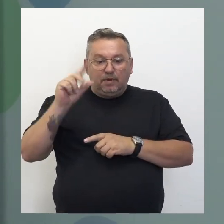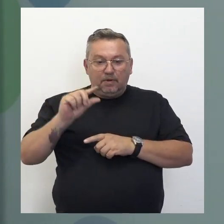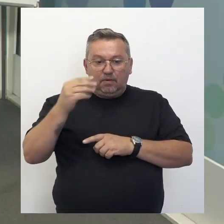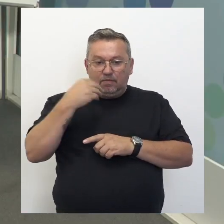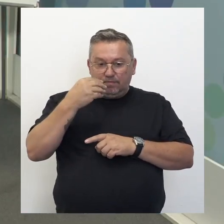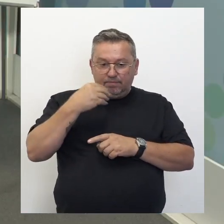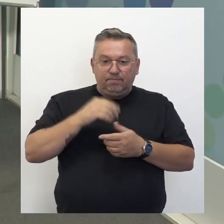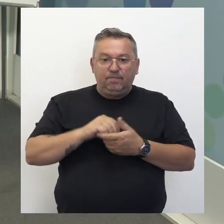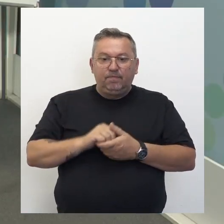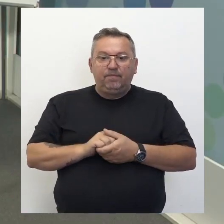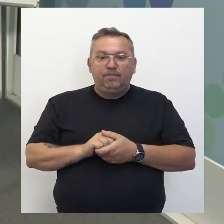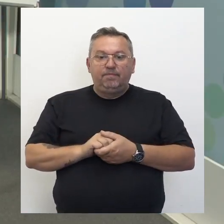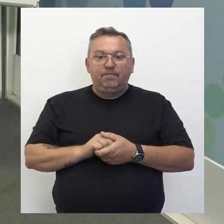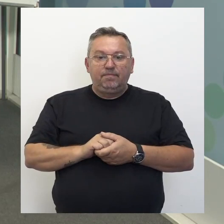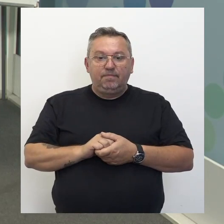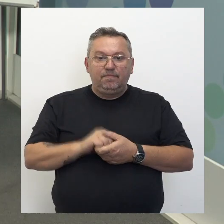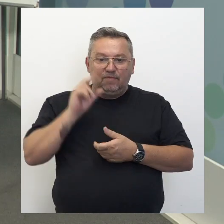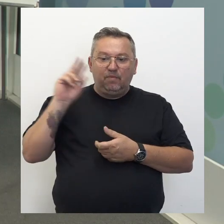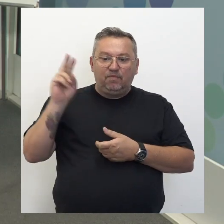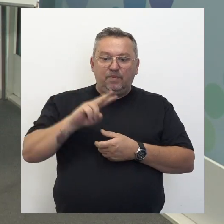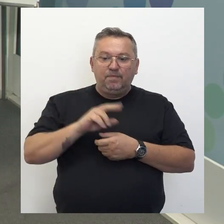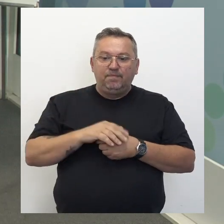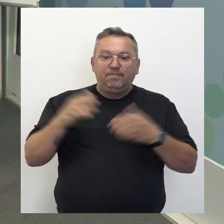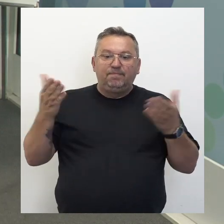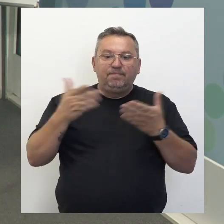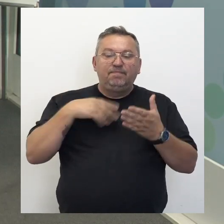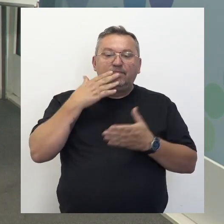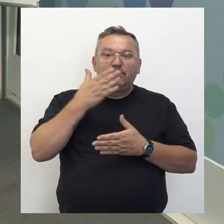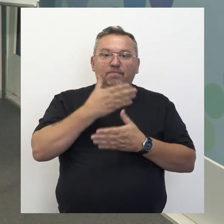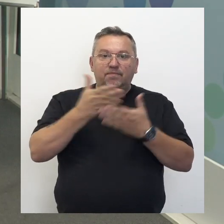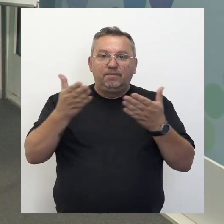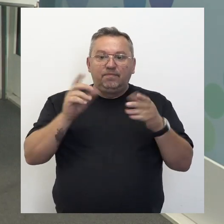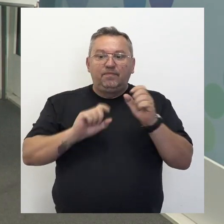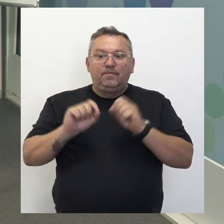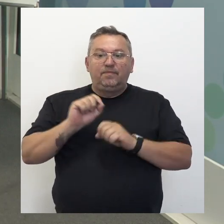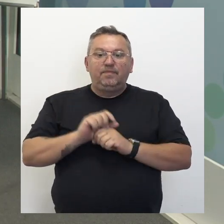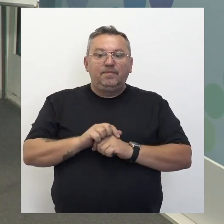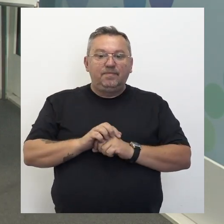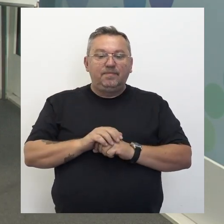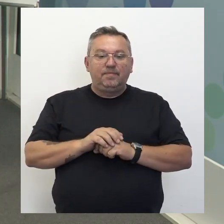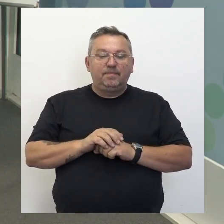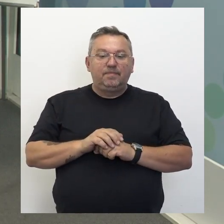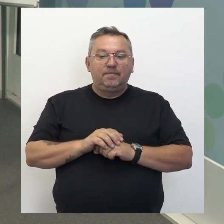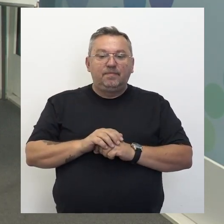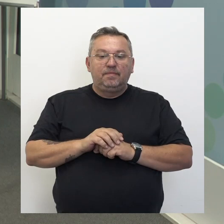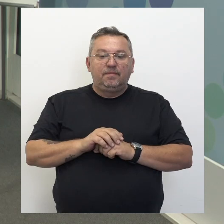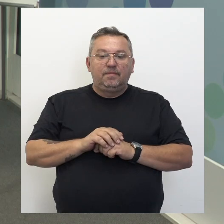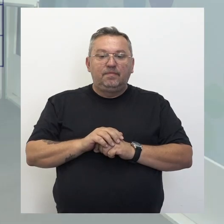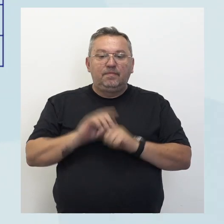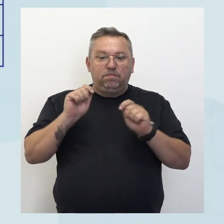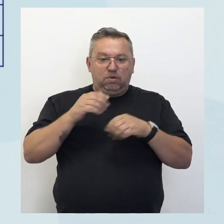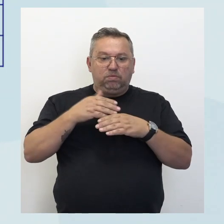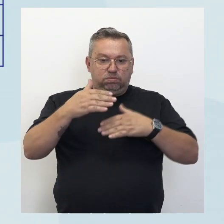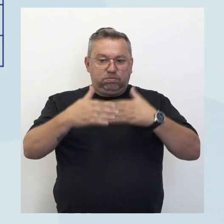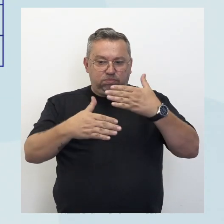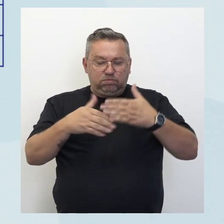é o ácido. Tudo bem? Vamos lá? Agora, eu vou pedir para vocês, né? No próximo PT pode passar, que tem